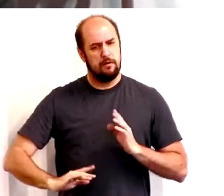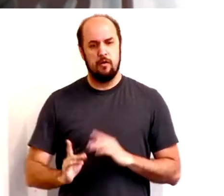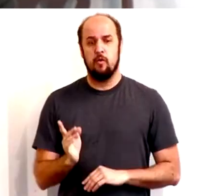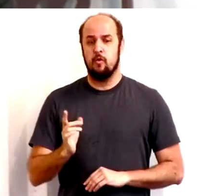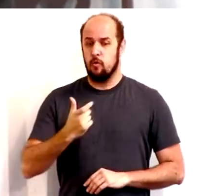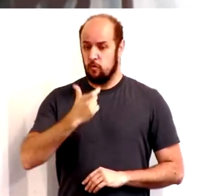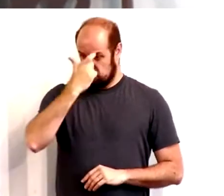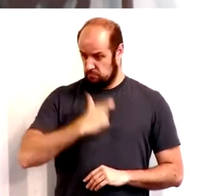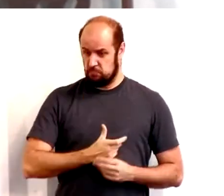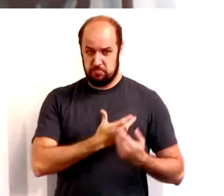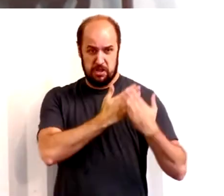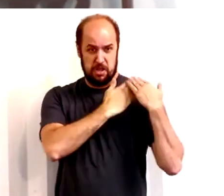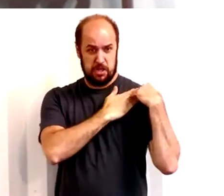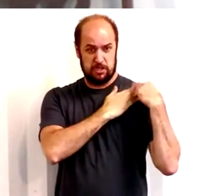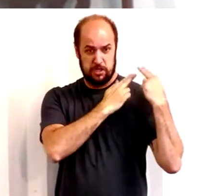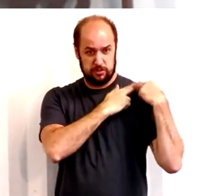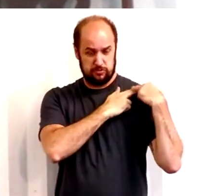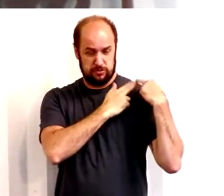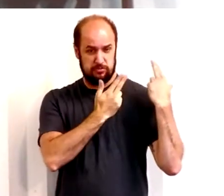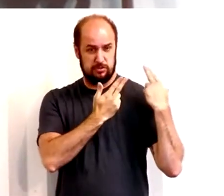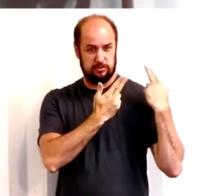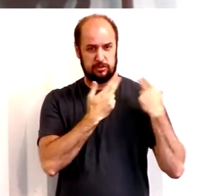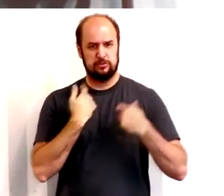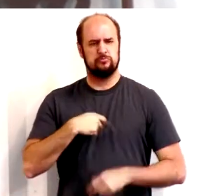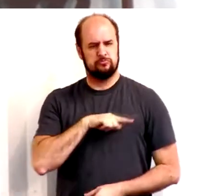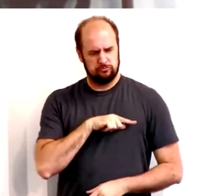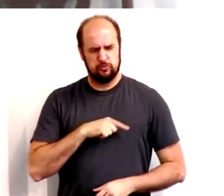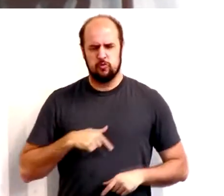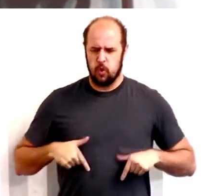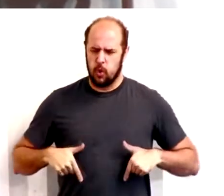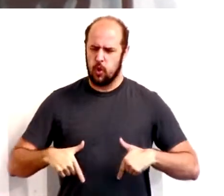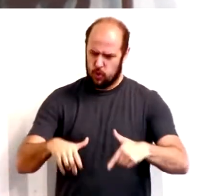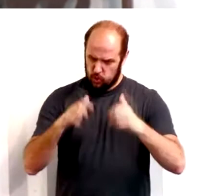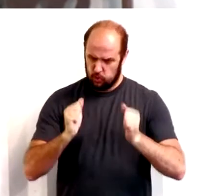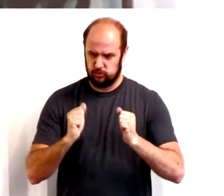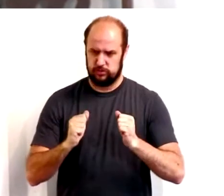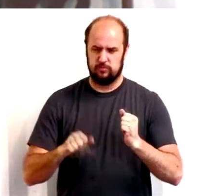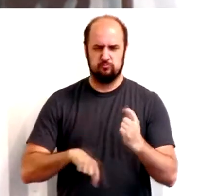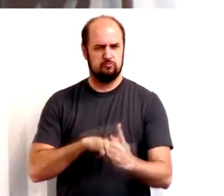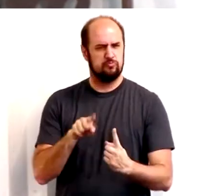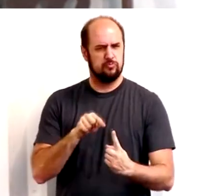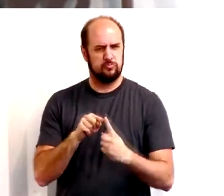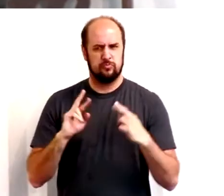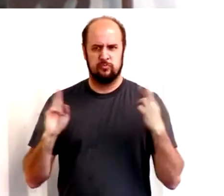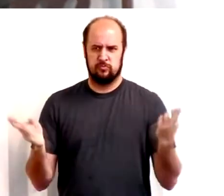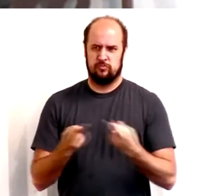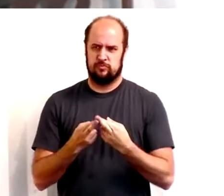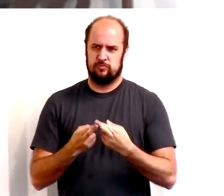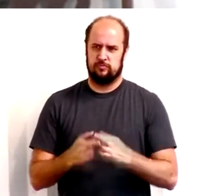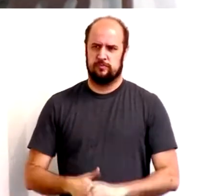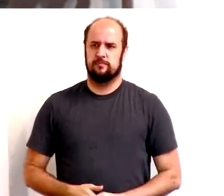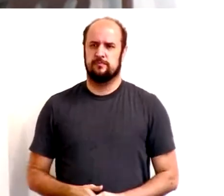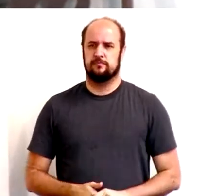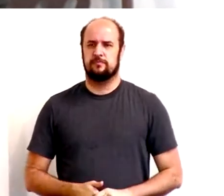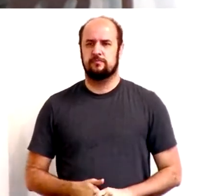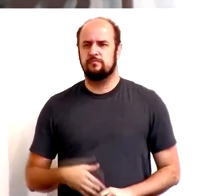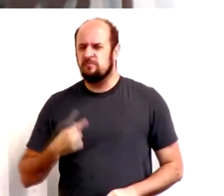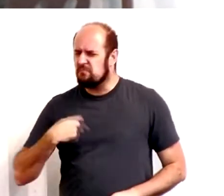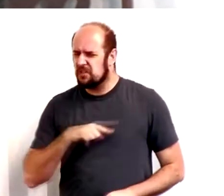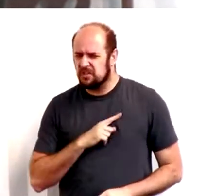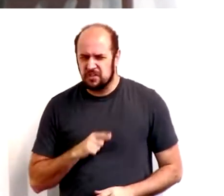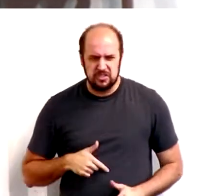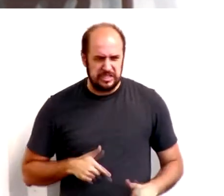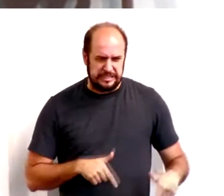esse papel de lutadores pela causa do reino. E nós vamos enfrentar